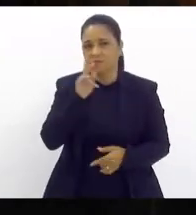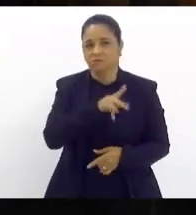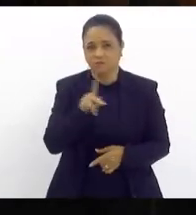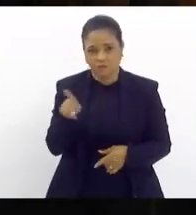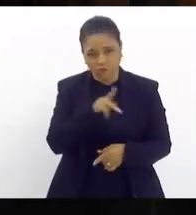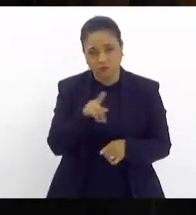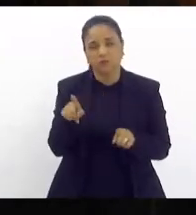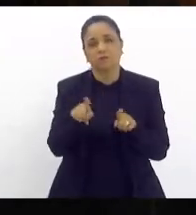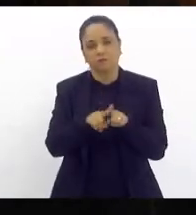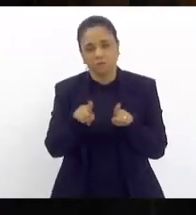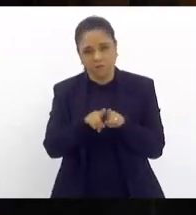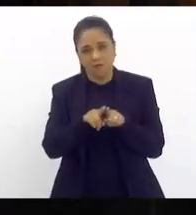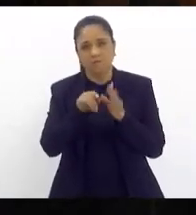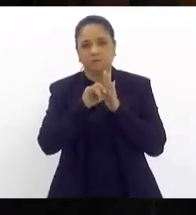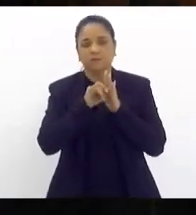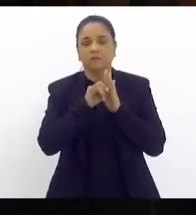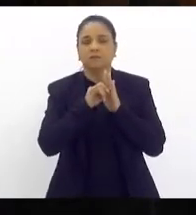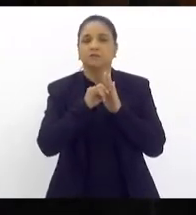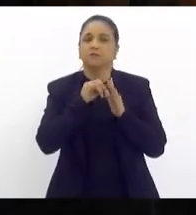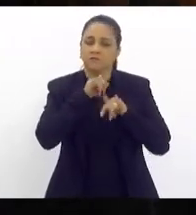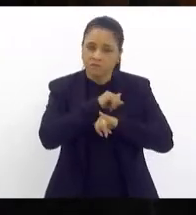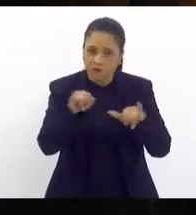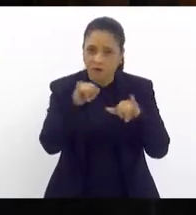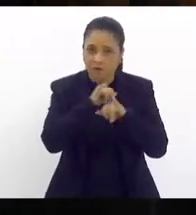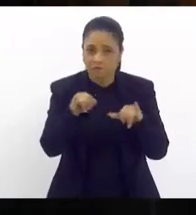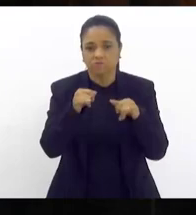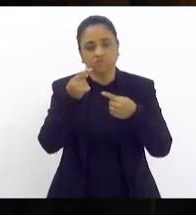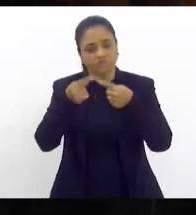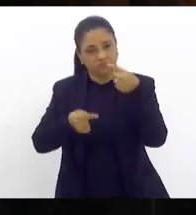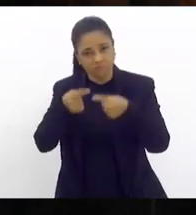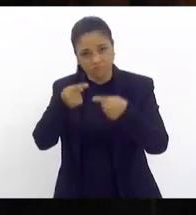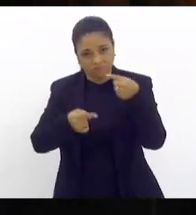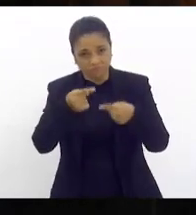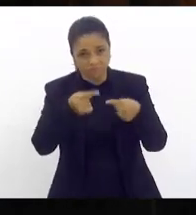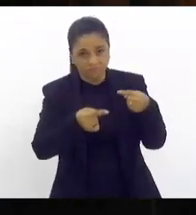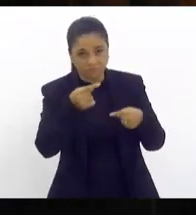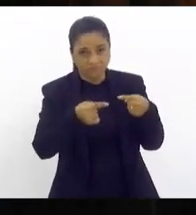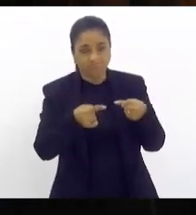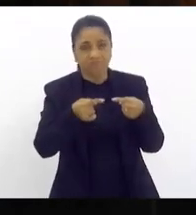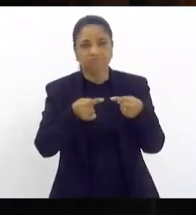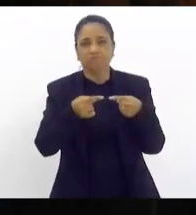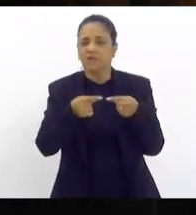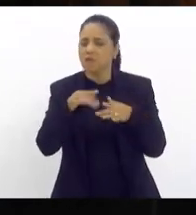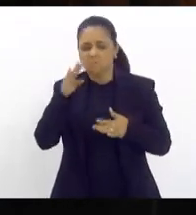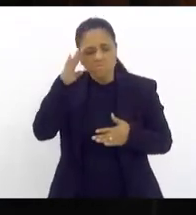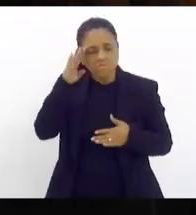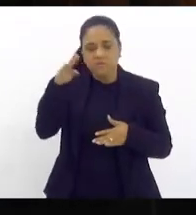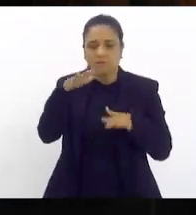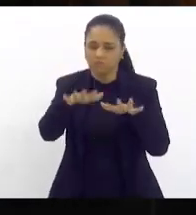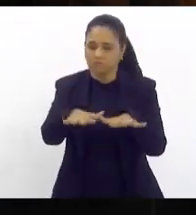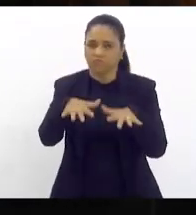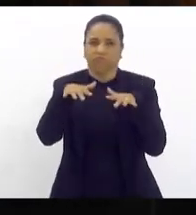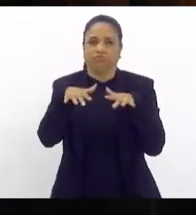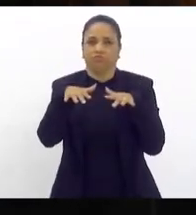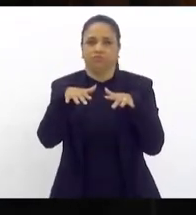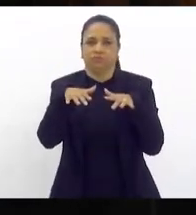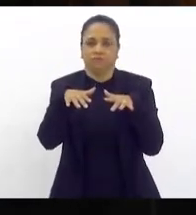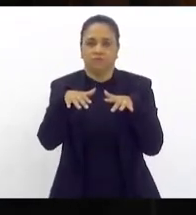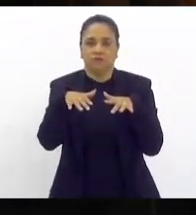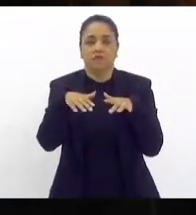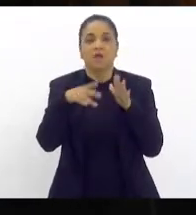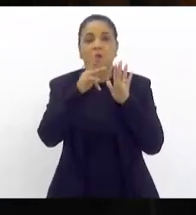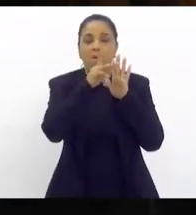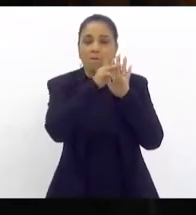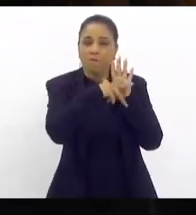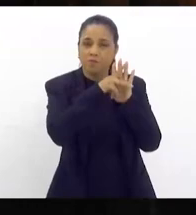dizer aqui que esse debate aberto nessa casa é fundamental então portanto é um projeto